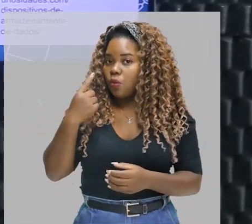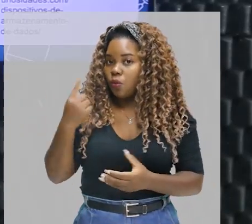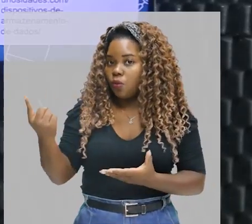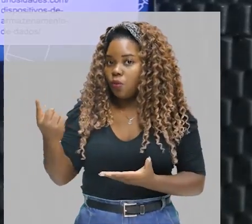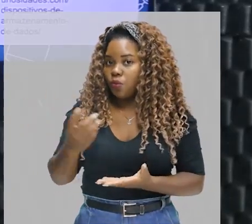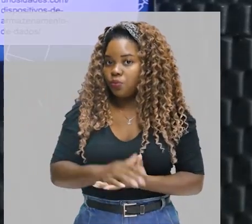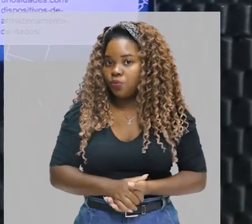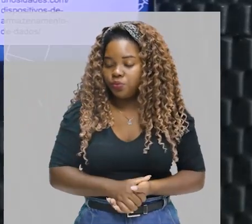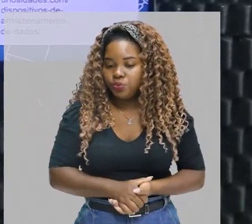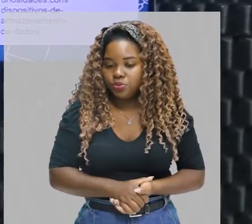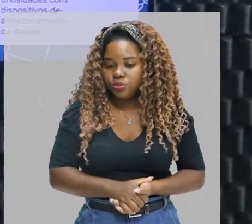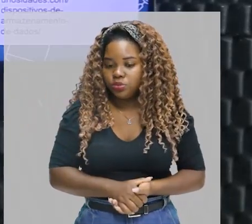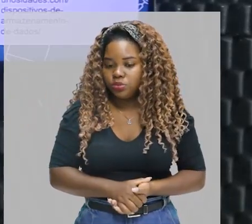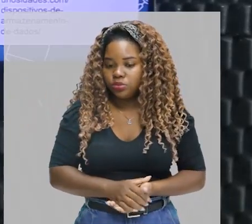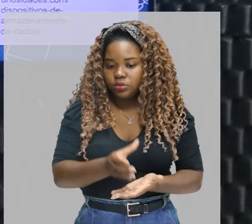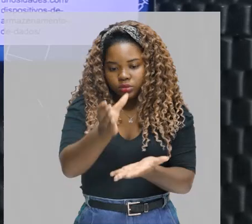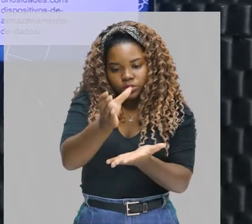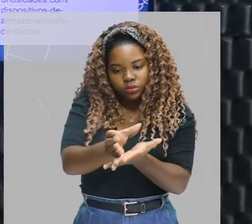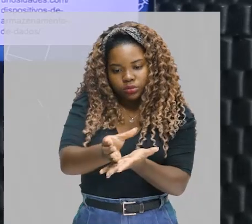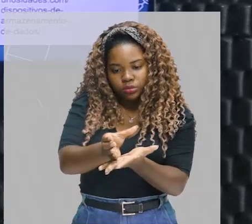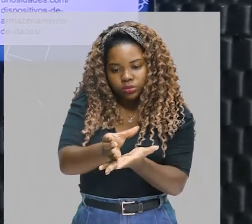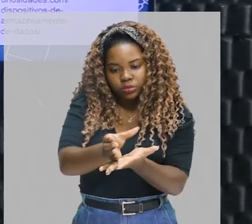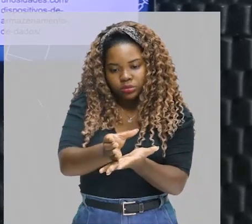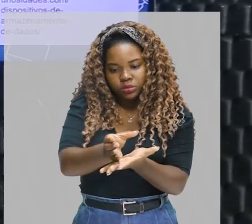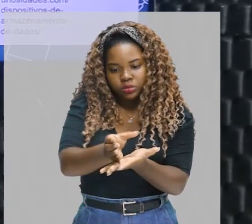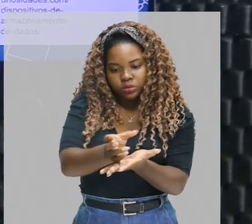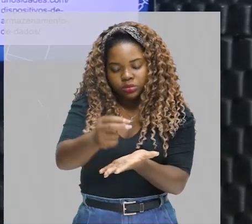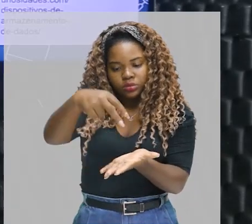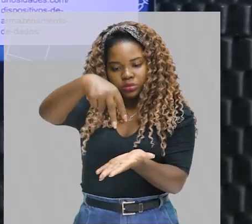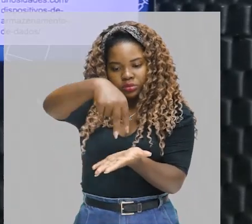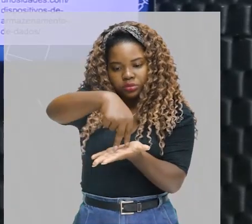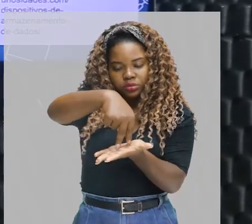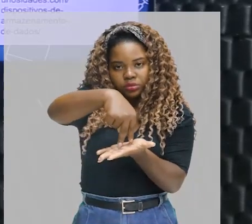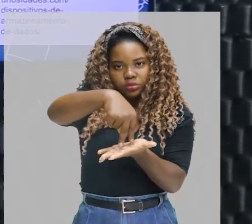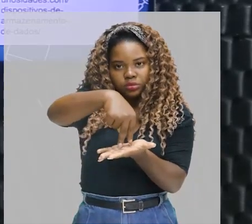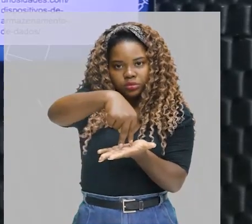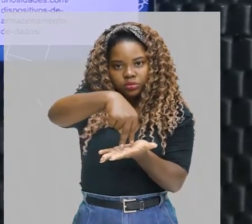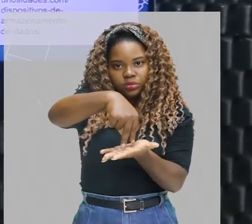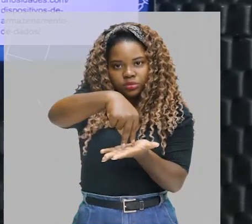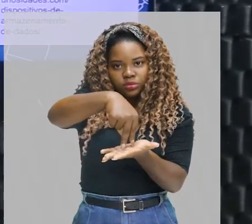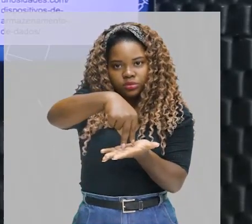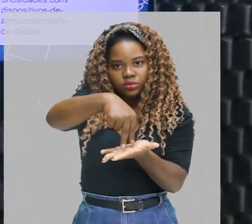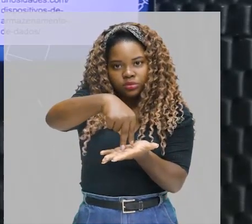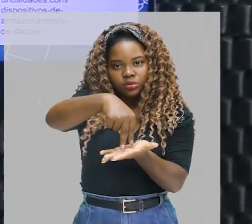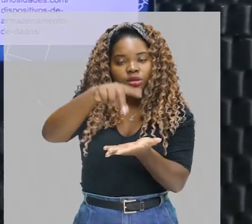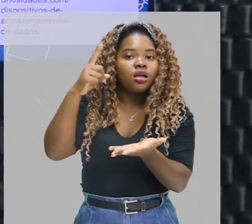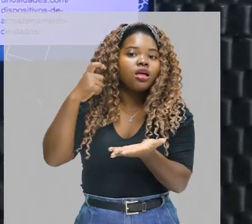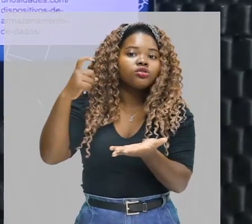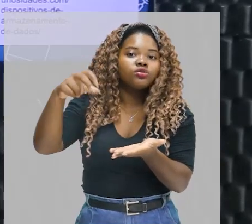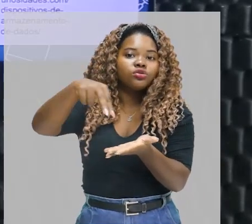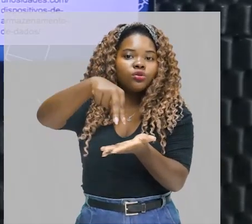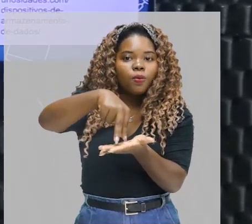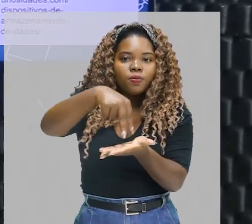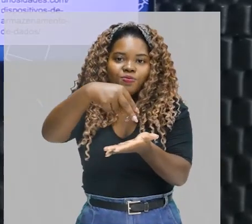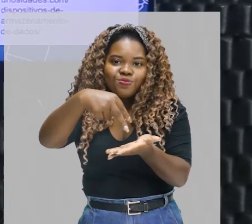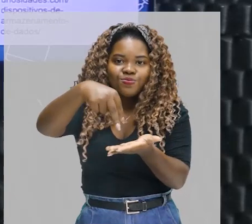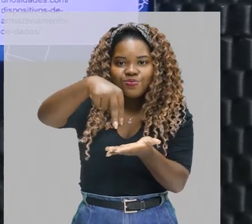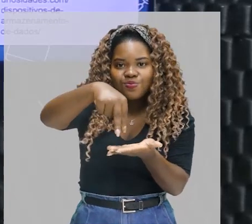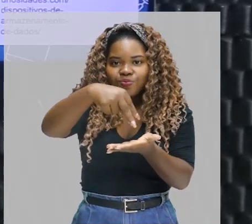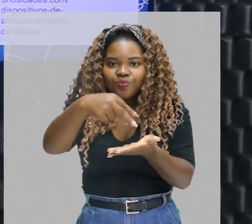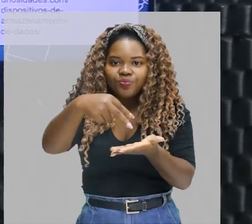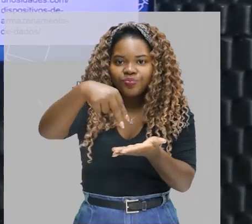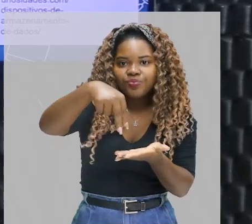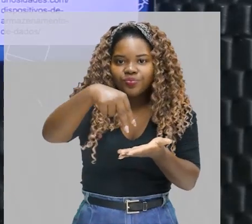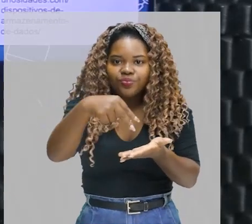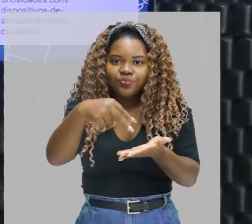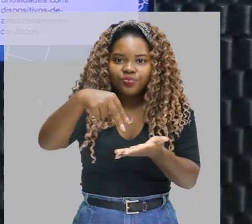ok? E esses pinos eles batiam nessas palhetas e produziam o som, né? Aquela caixinha de música que eu falei, né, anteriormente,